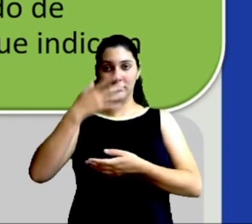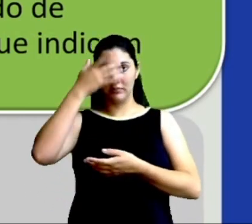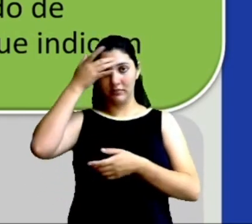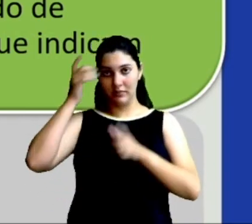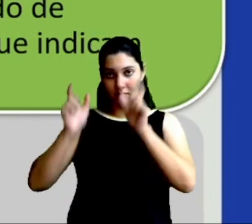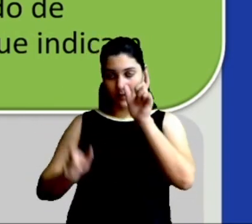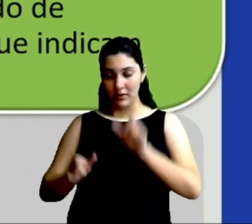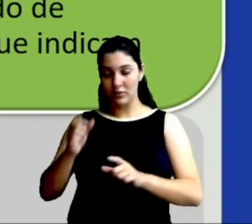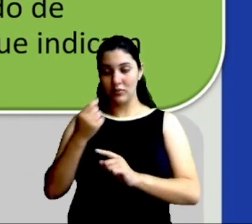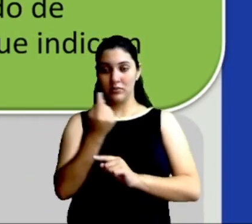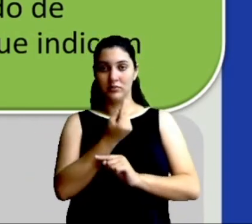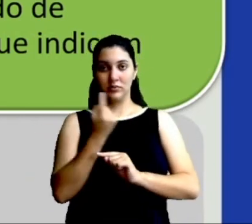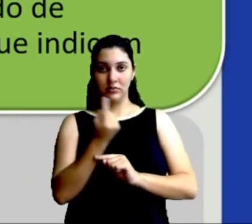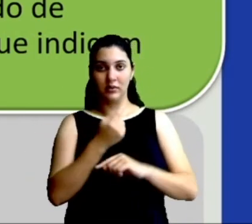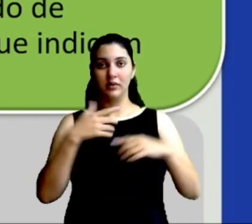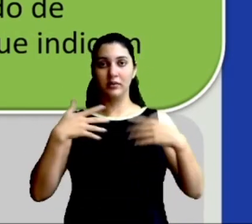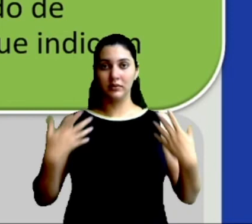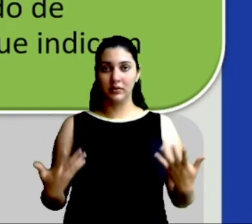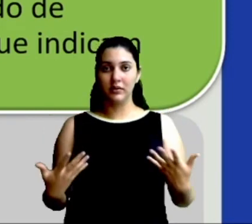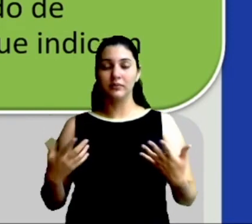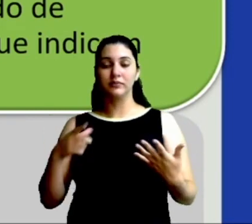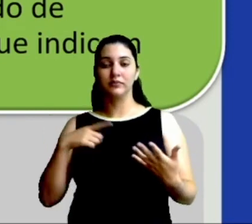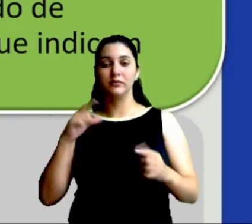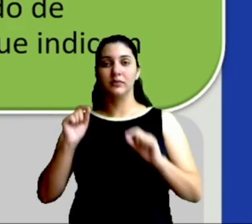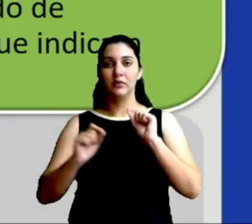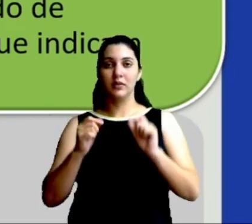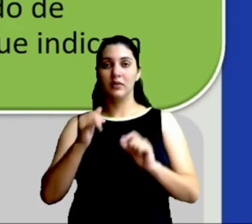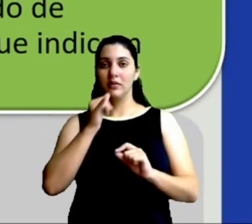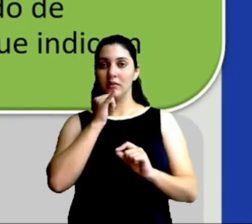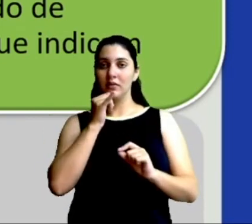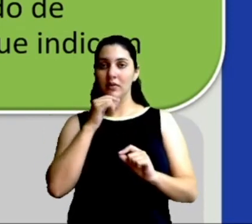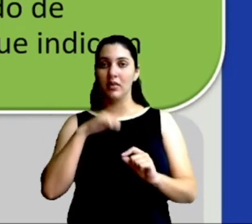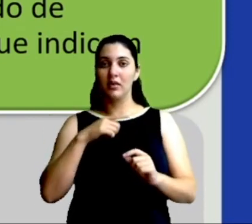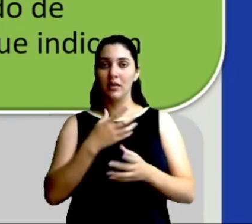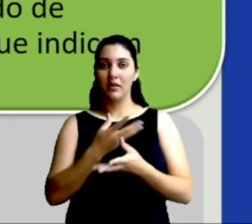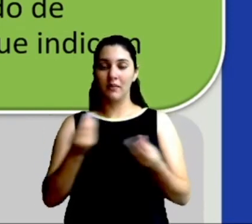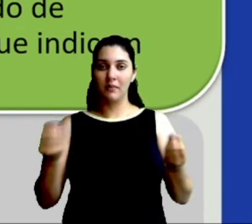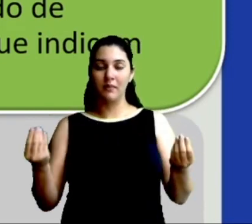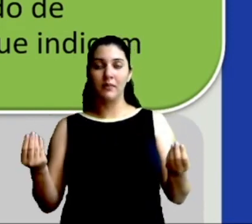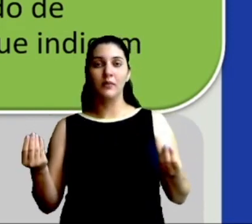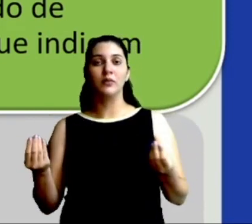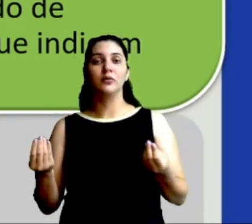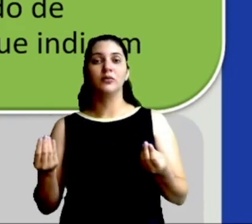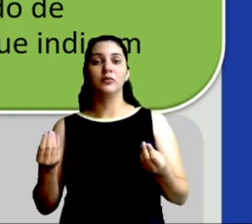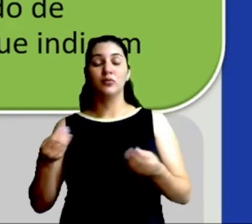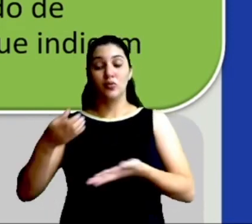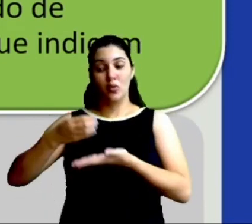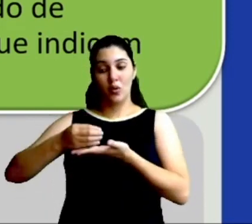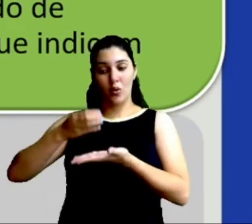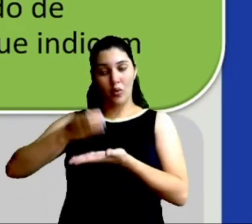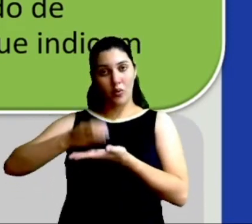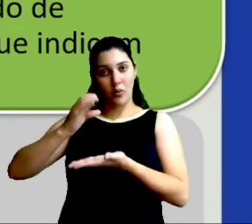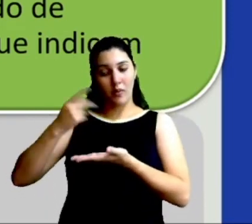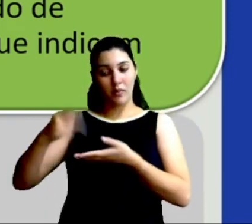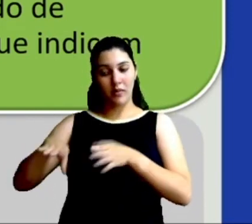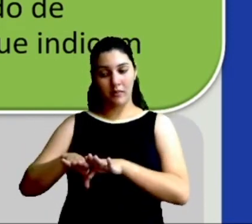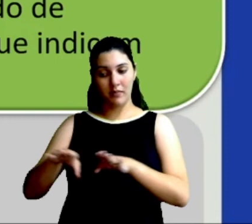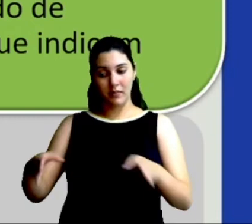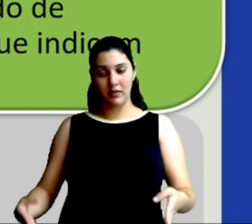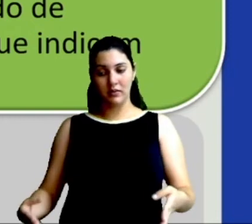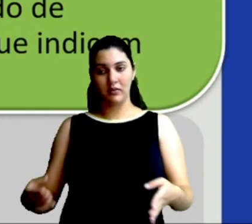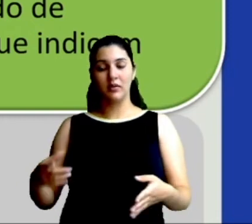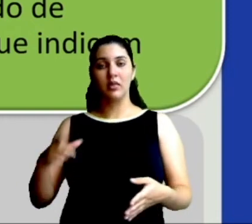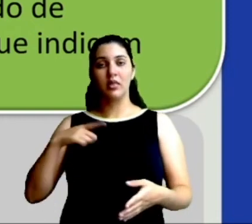do singular. Então, a gente tem aí no exemplo, havia muitos copos naquela mesa. Houve, aí